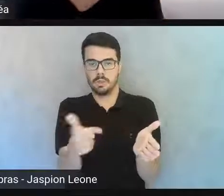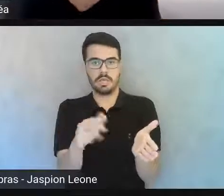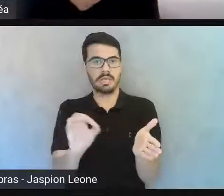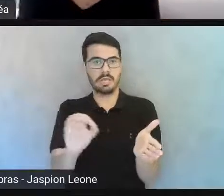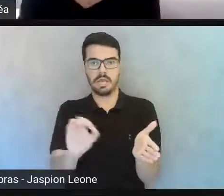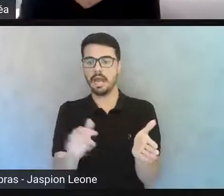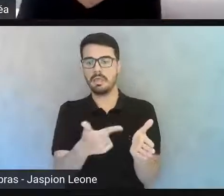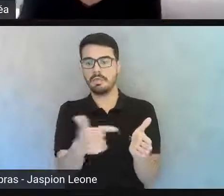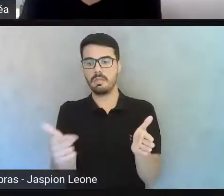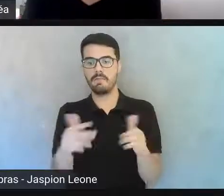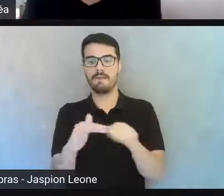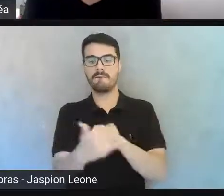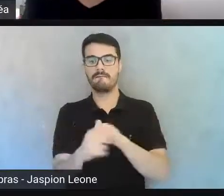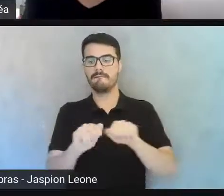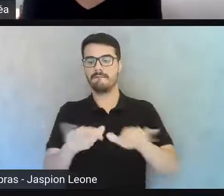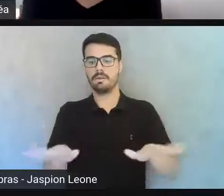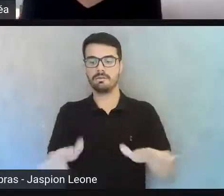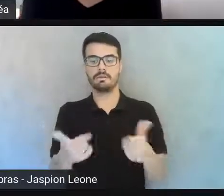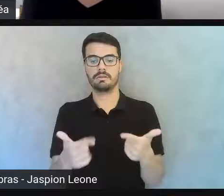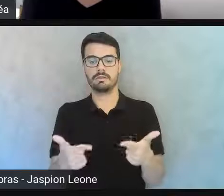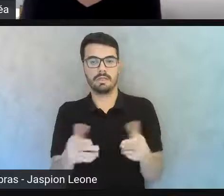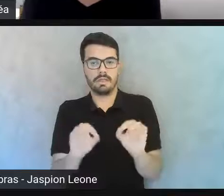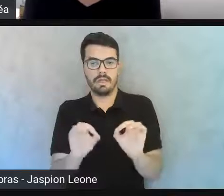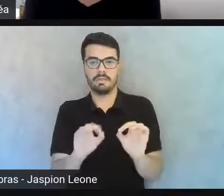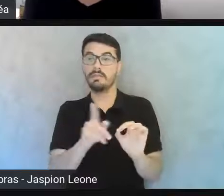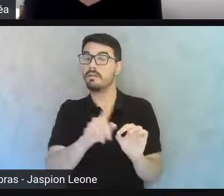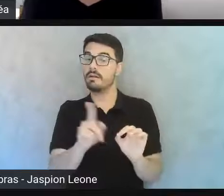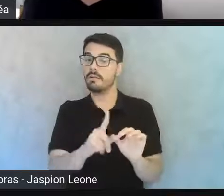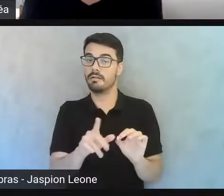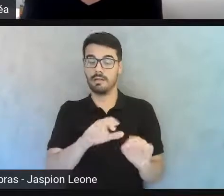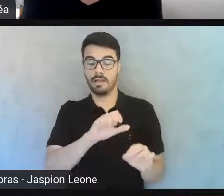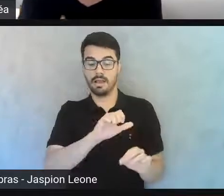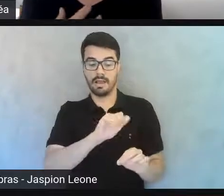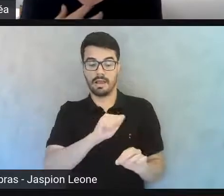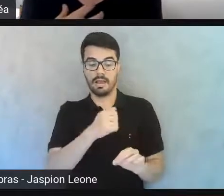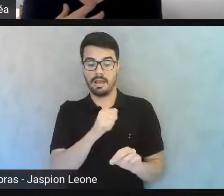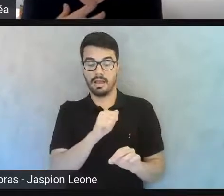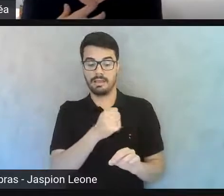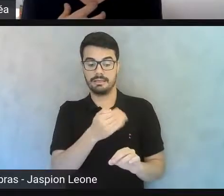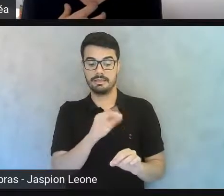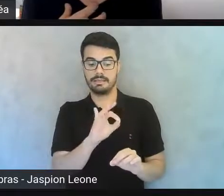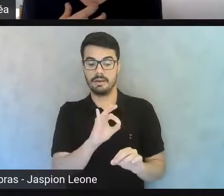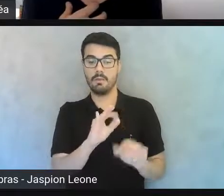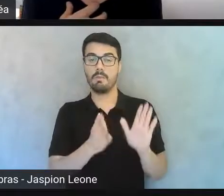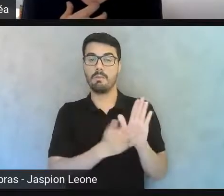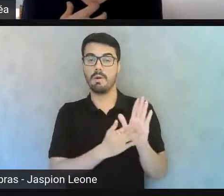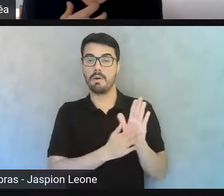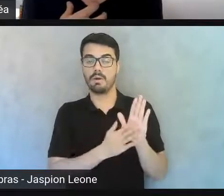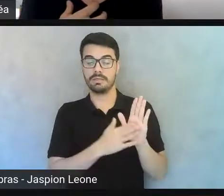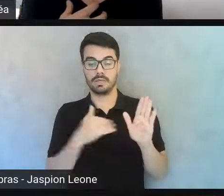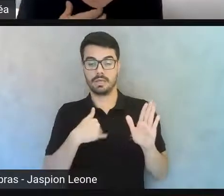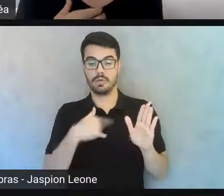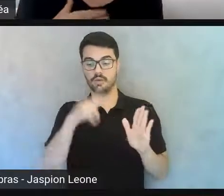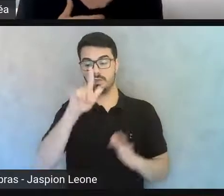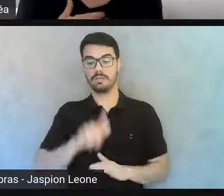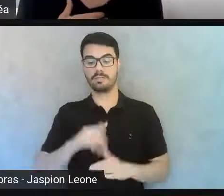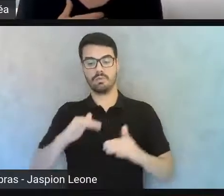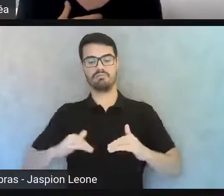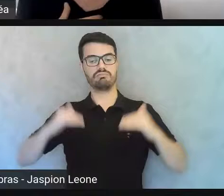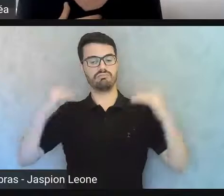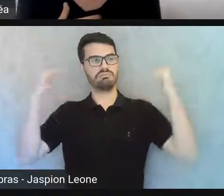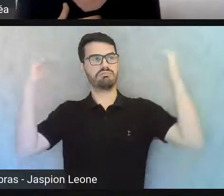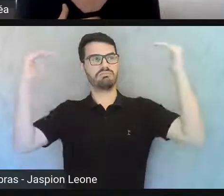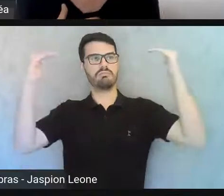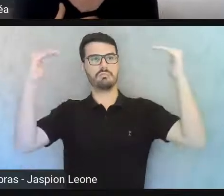tem vírus, nada. A retomada é ao contrário. A ação de retomada é o que eu, administração, alta administração, estou